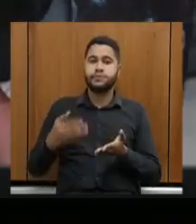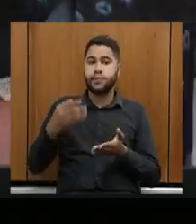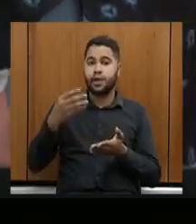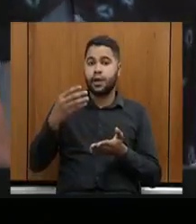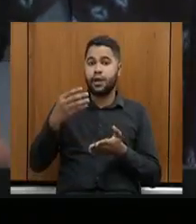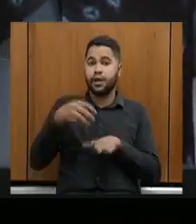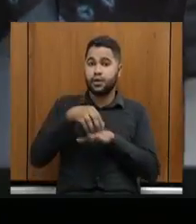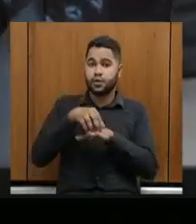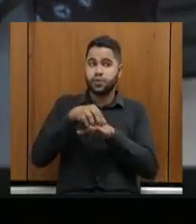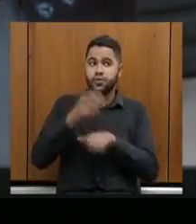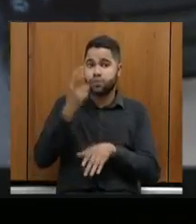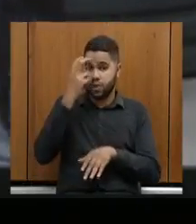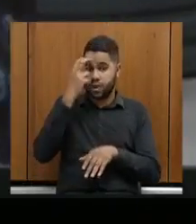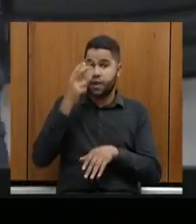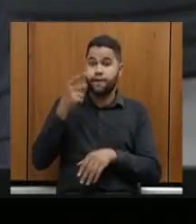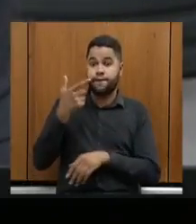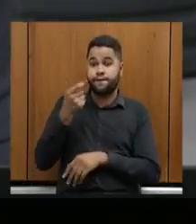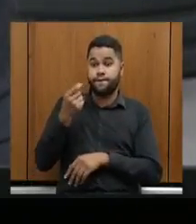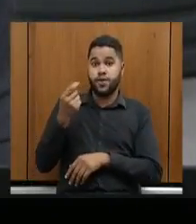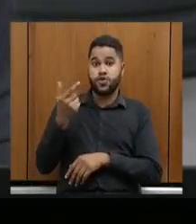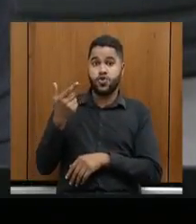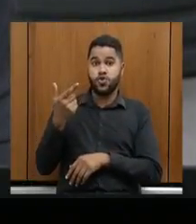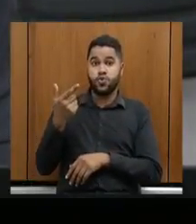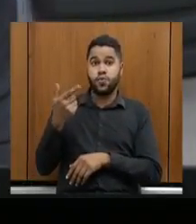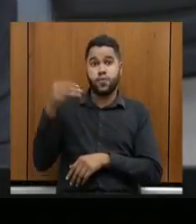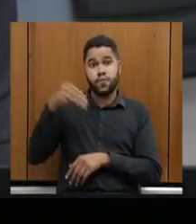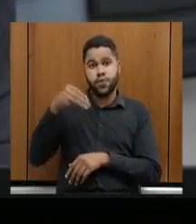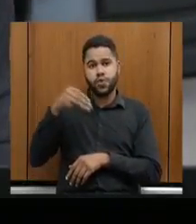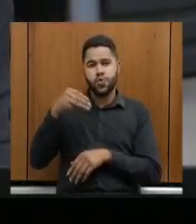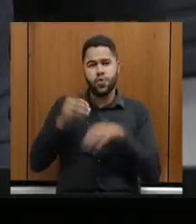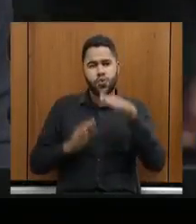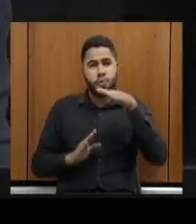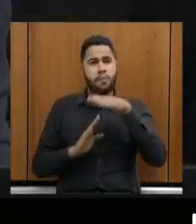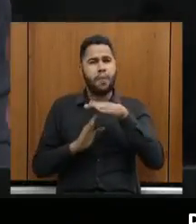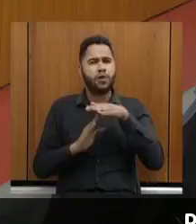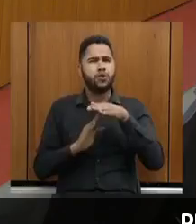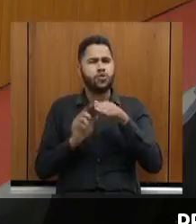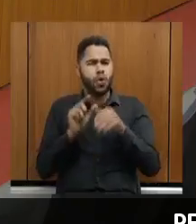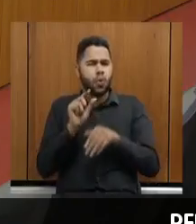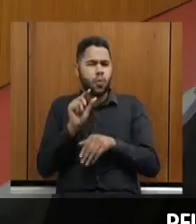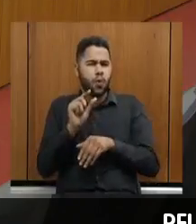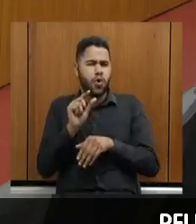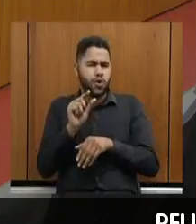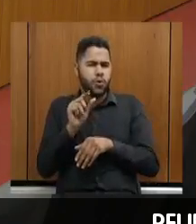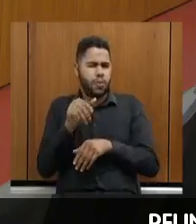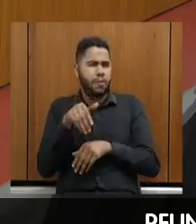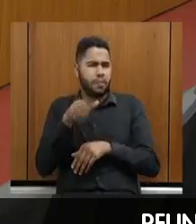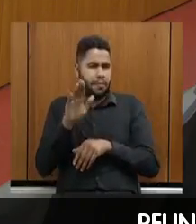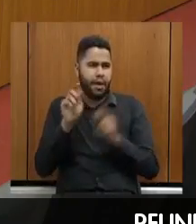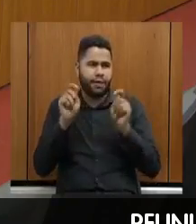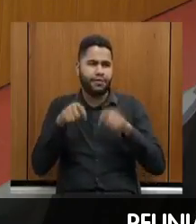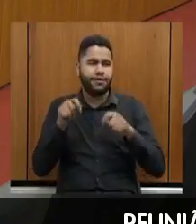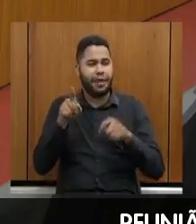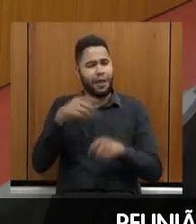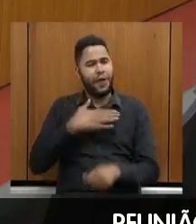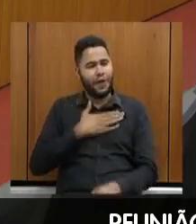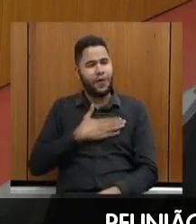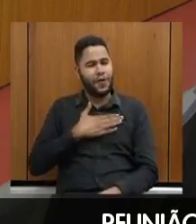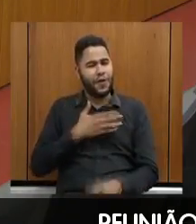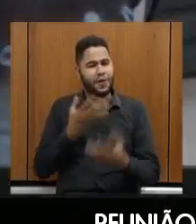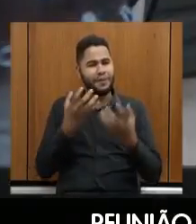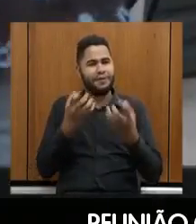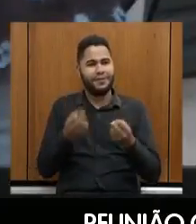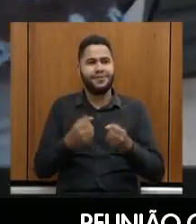minutos para a sua exposição. Podendo passar um pouco mais, como V. Exª sempre gosta, a gente abre mão.